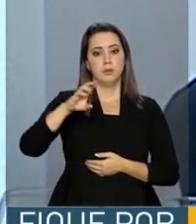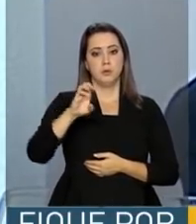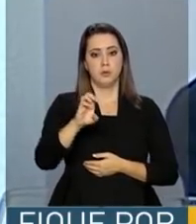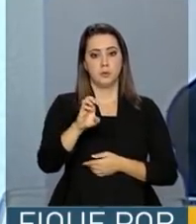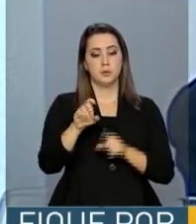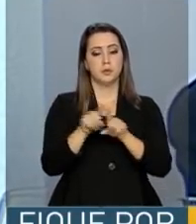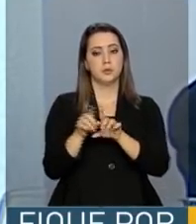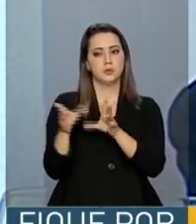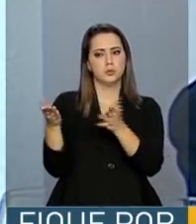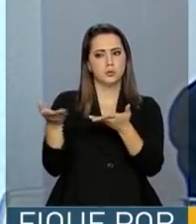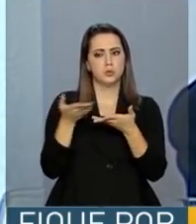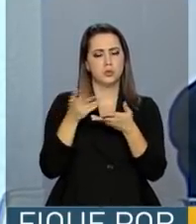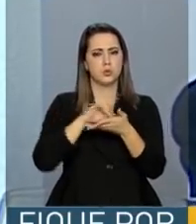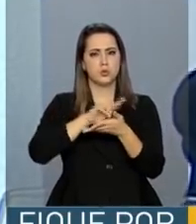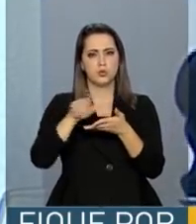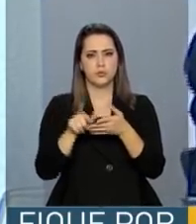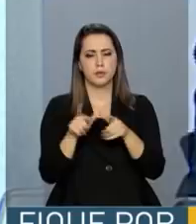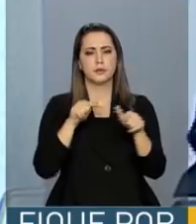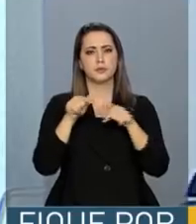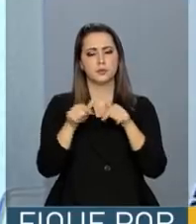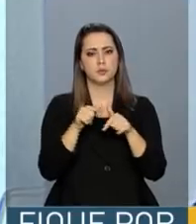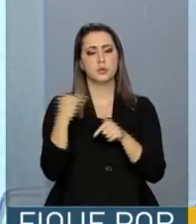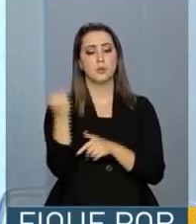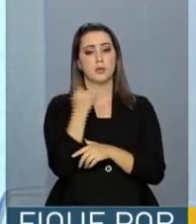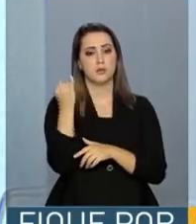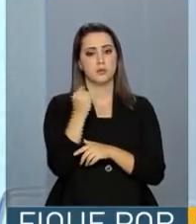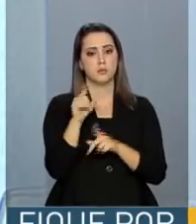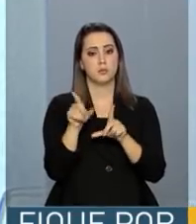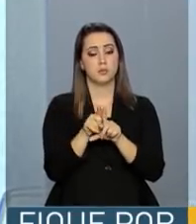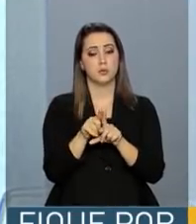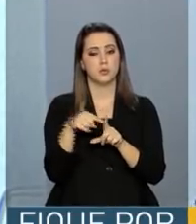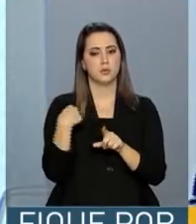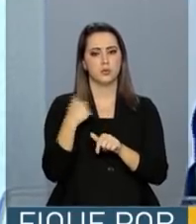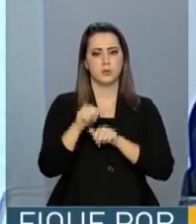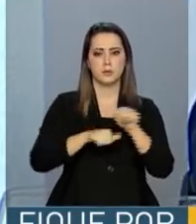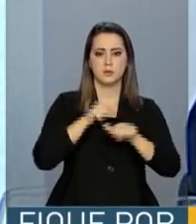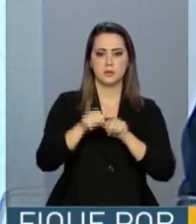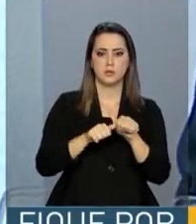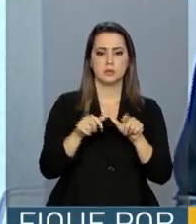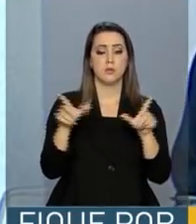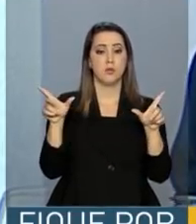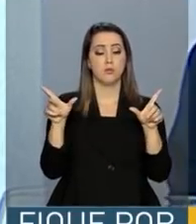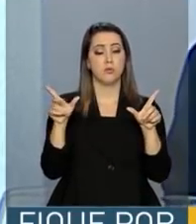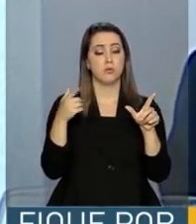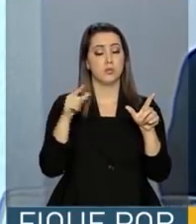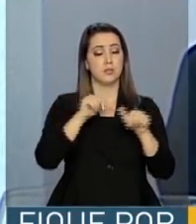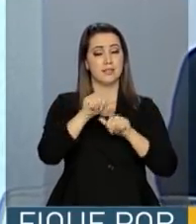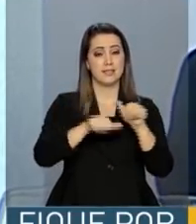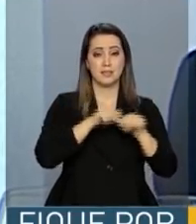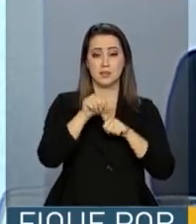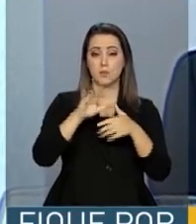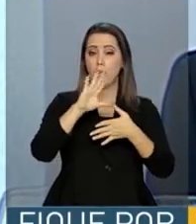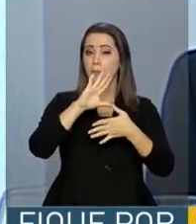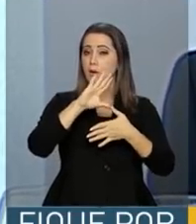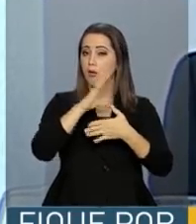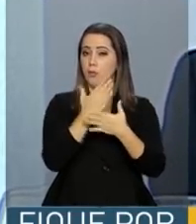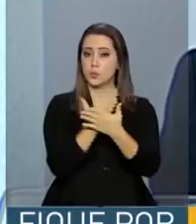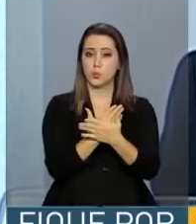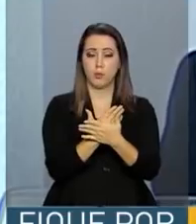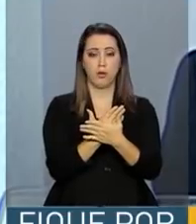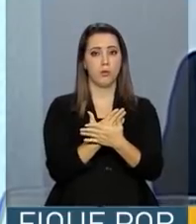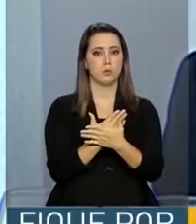durante esse período nós revitalizamos o mercosul ou seja tiramos a ideia vamos dizer assim